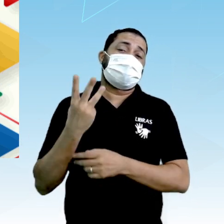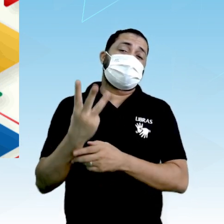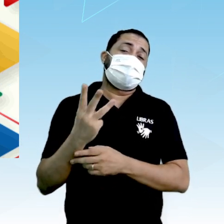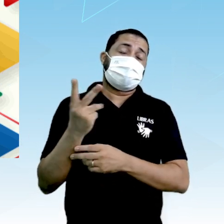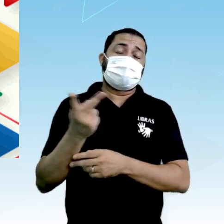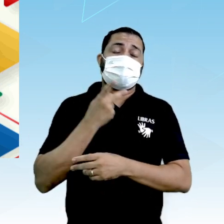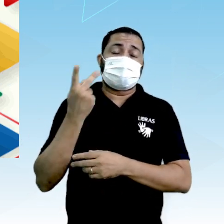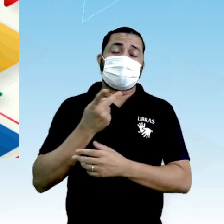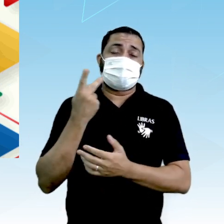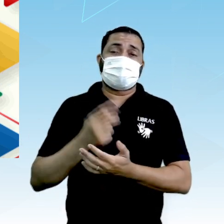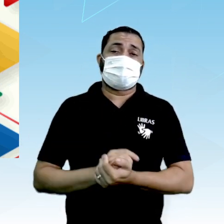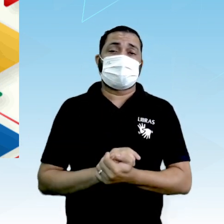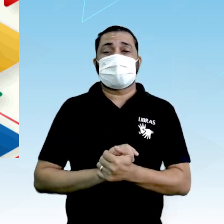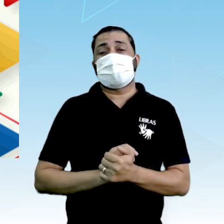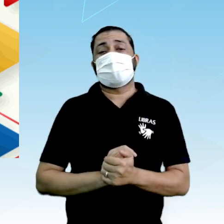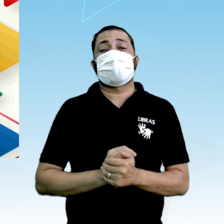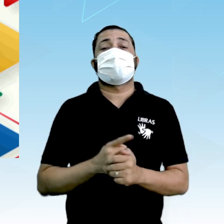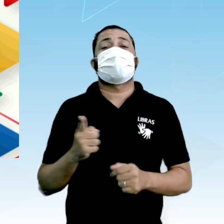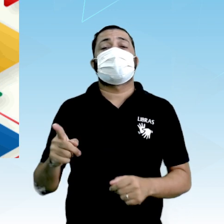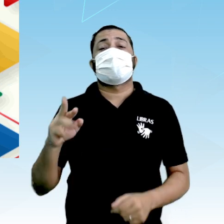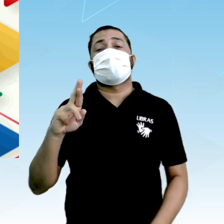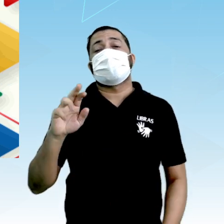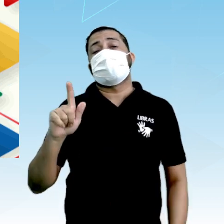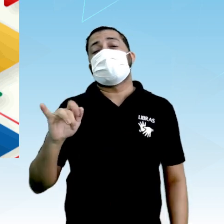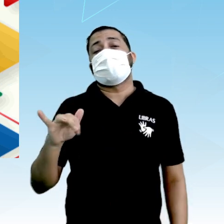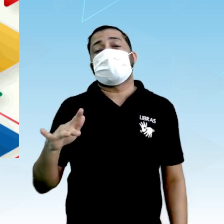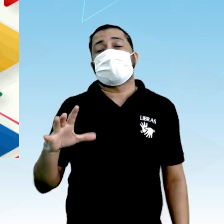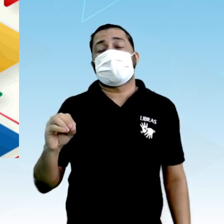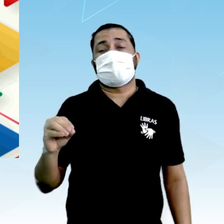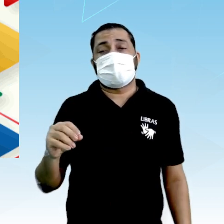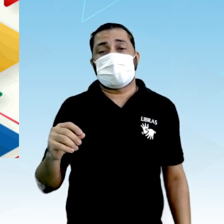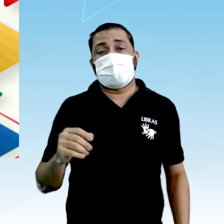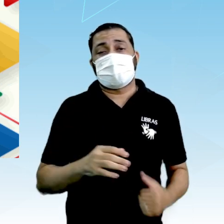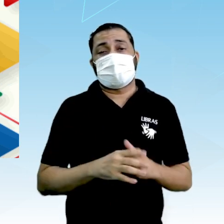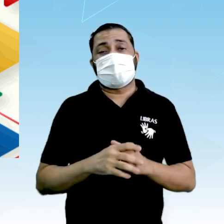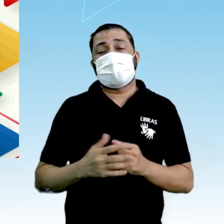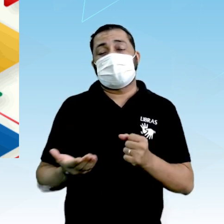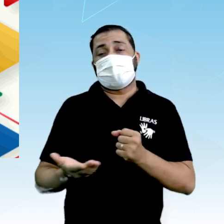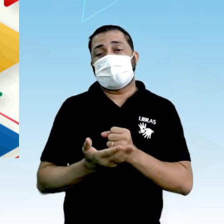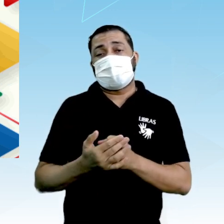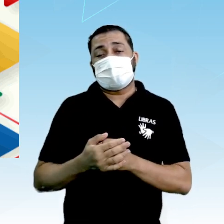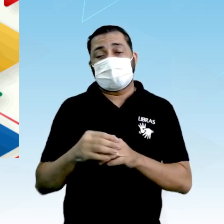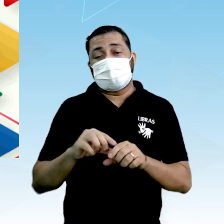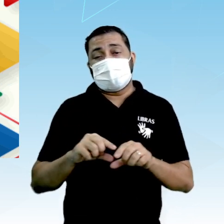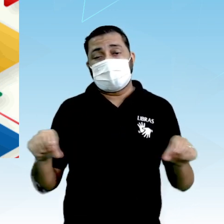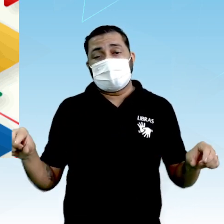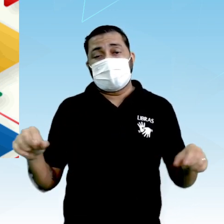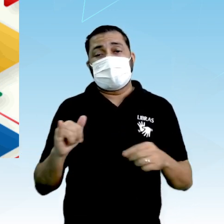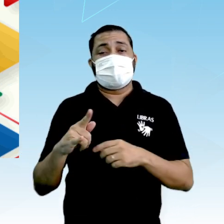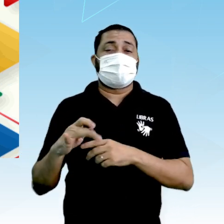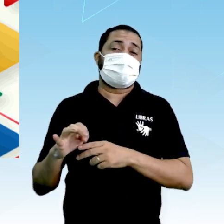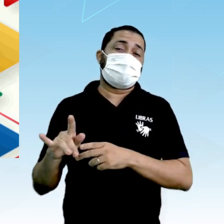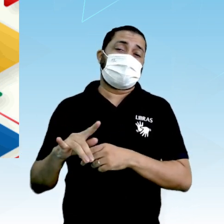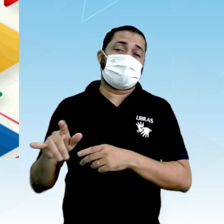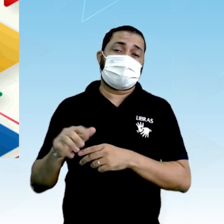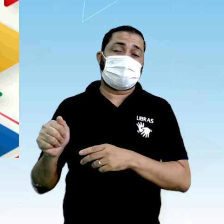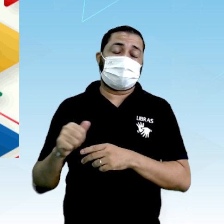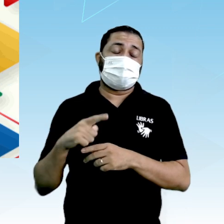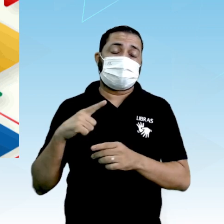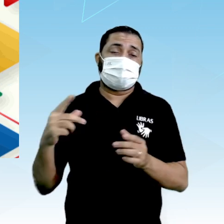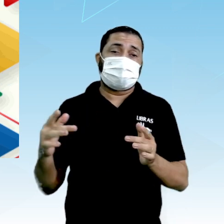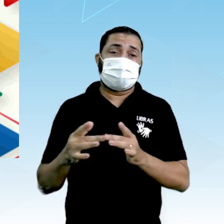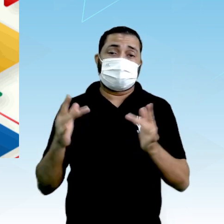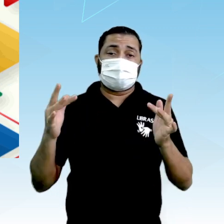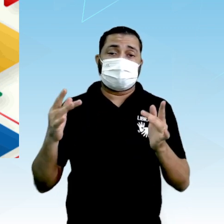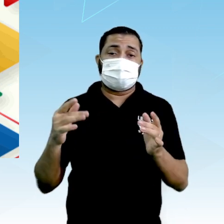ele vai dizer assim: no caso do refinamento do cobre impuro, a barra com impurezas deverá estar conectada no